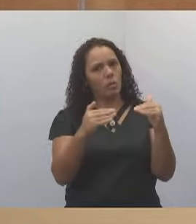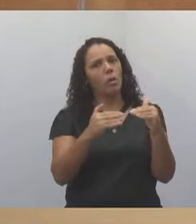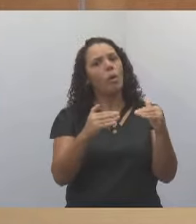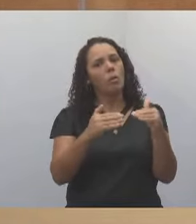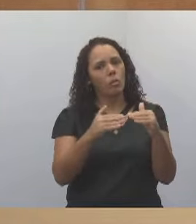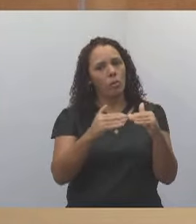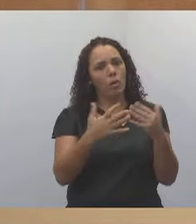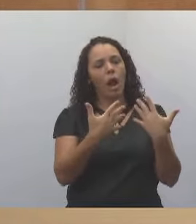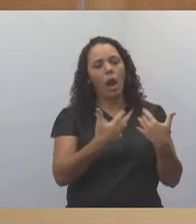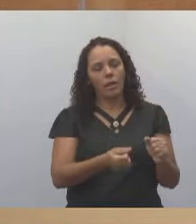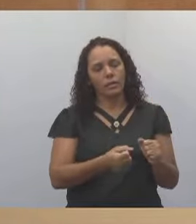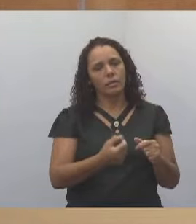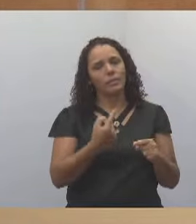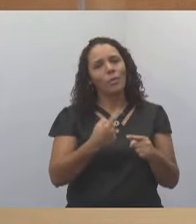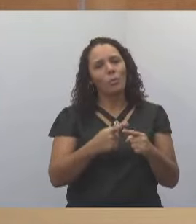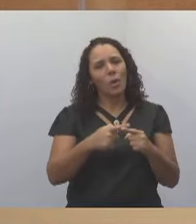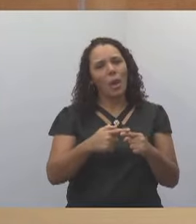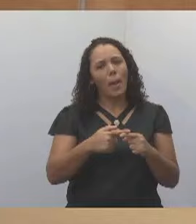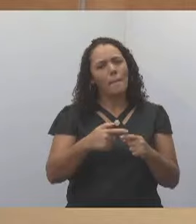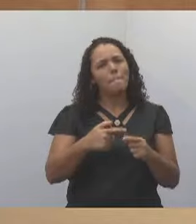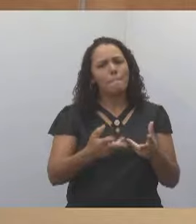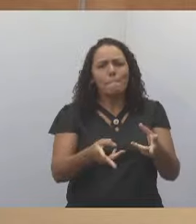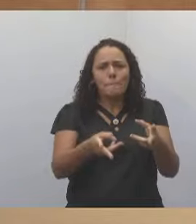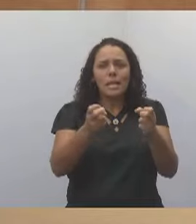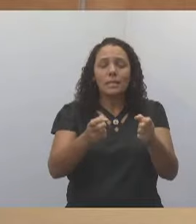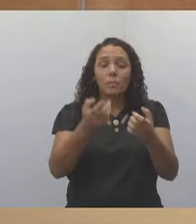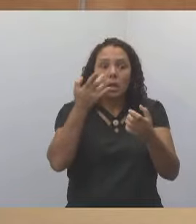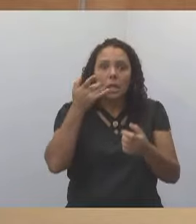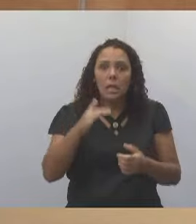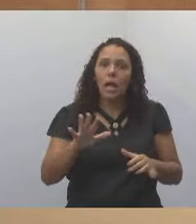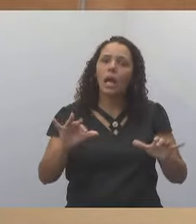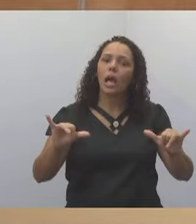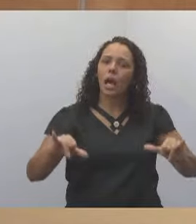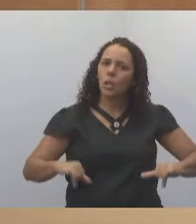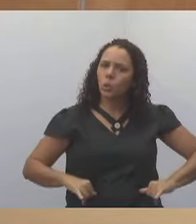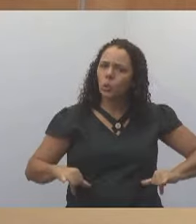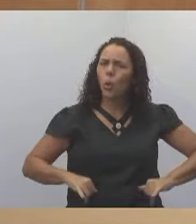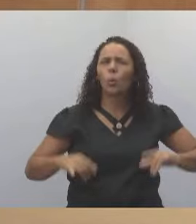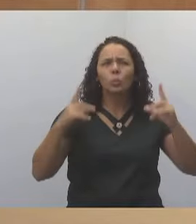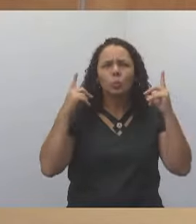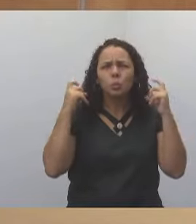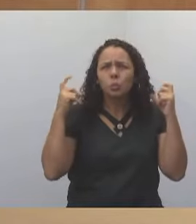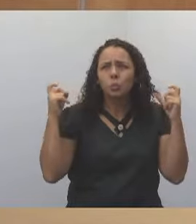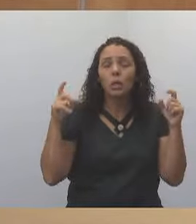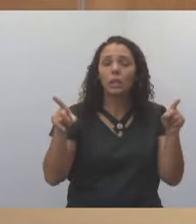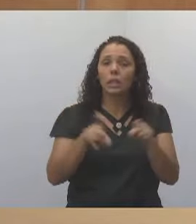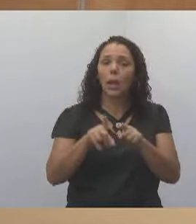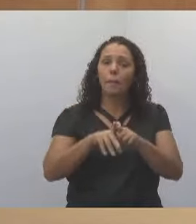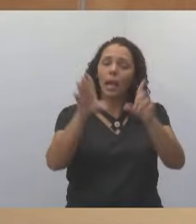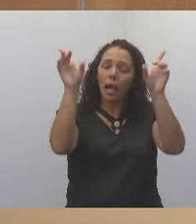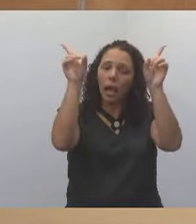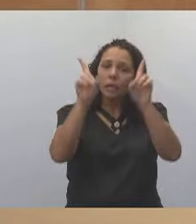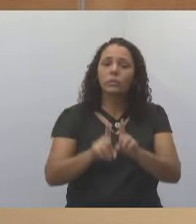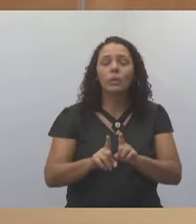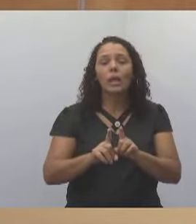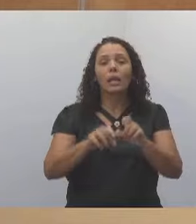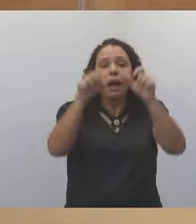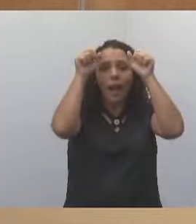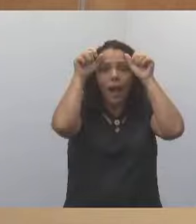não suporta, a gente vê o quanto as crianças sofrem, o quanto as crianças PCDs, crianças autistas,